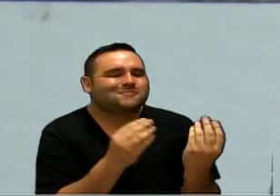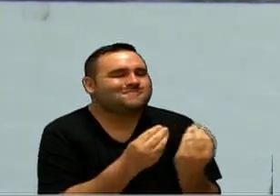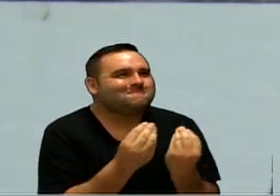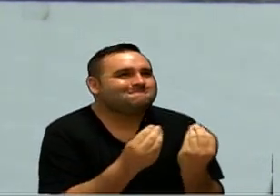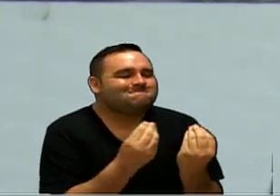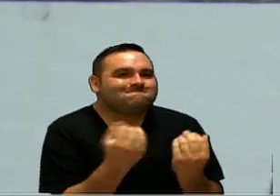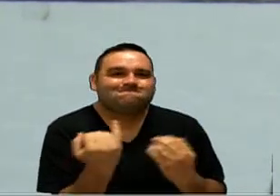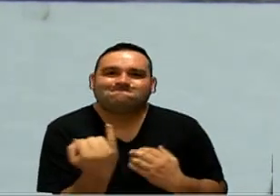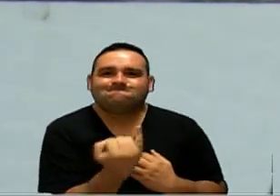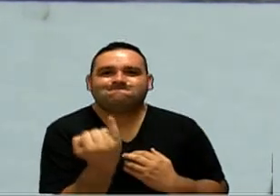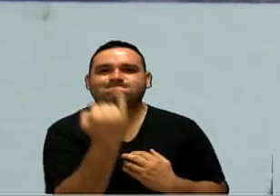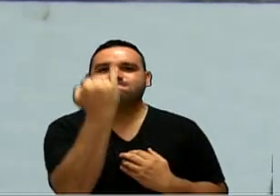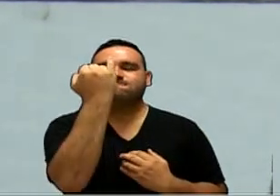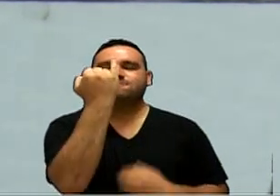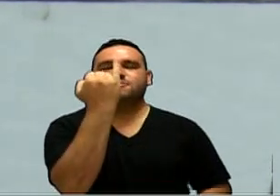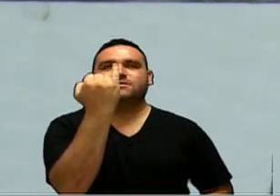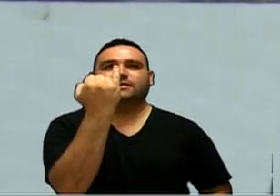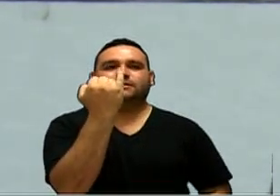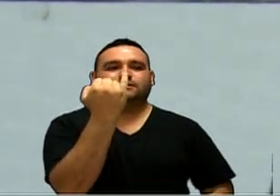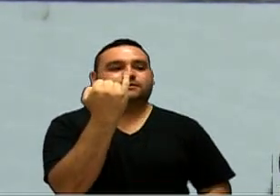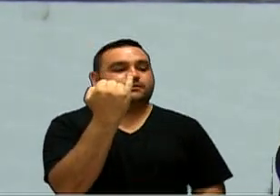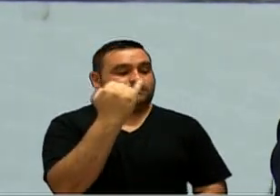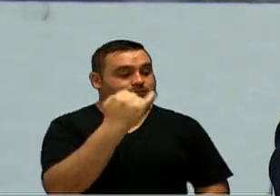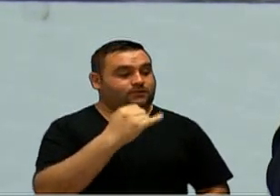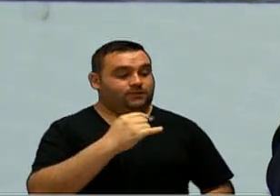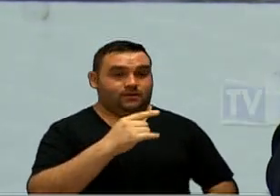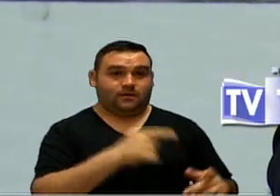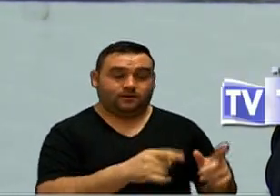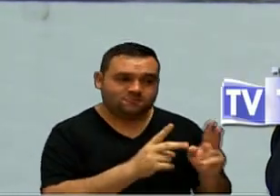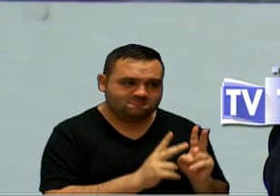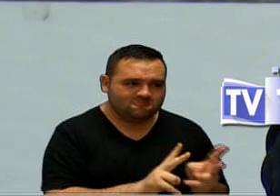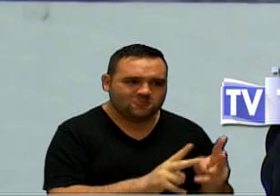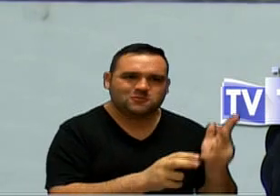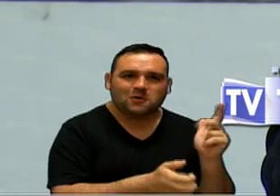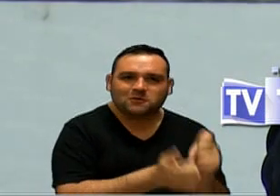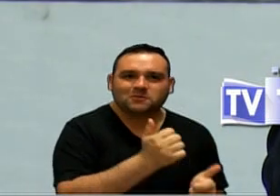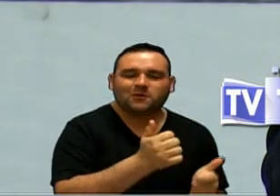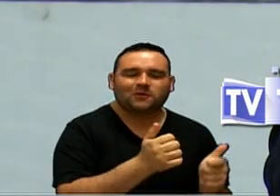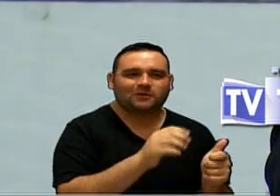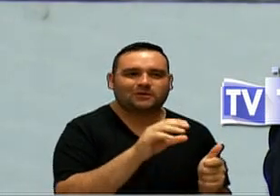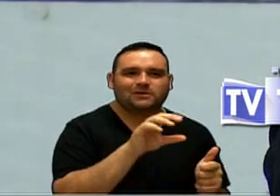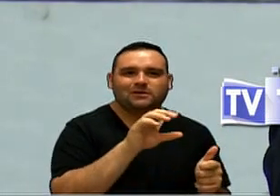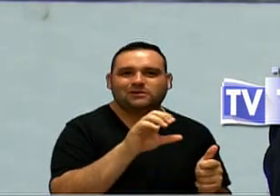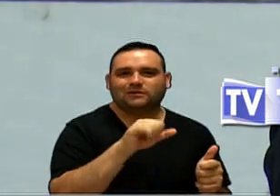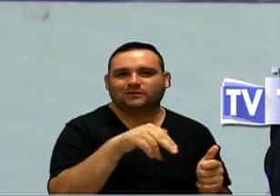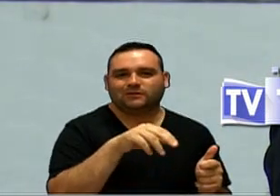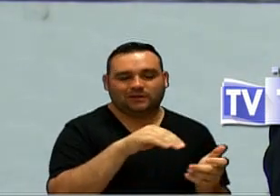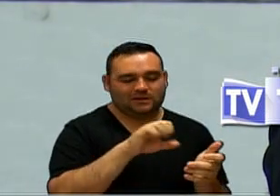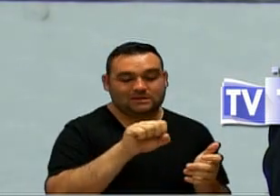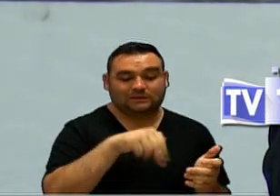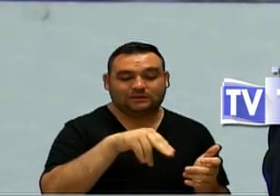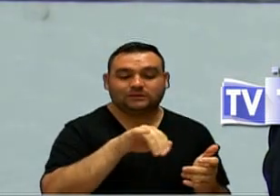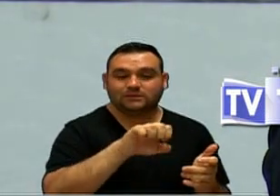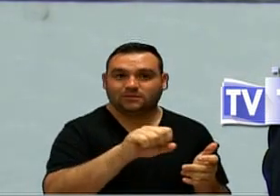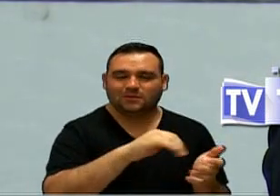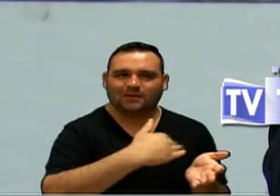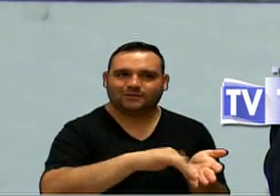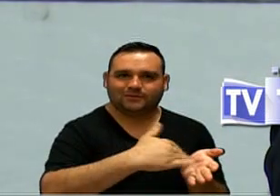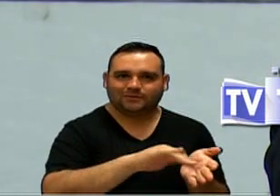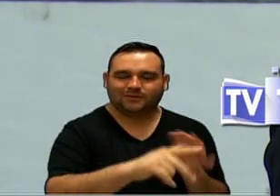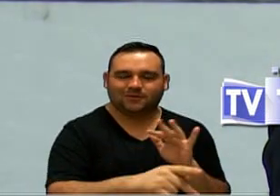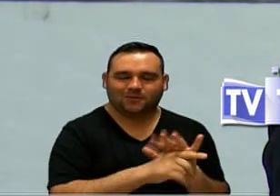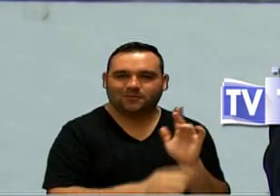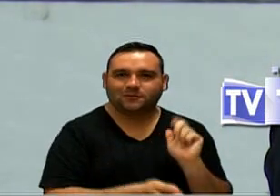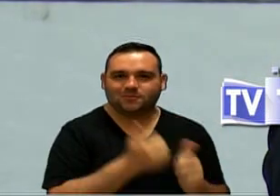é vital para a gestão pública da SEMES, da Secretaria Municipal de Esportes e